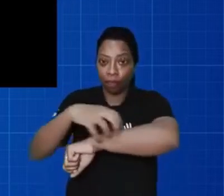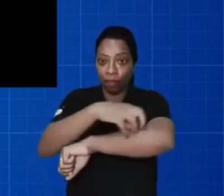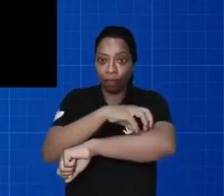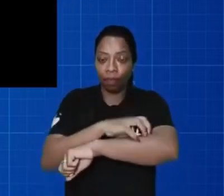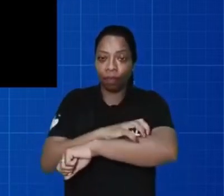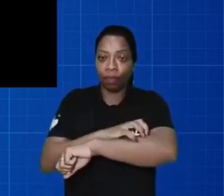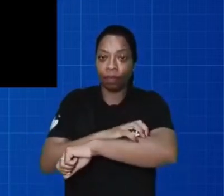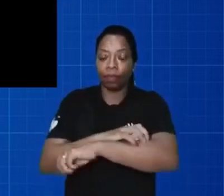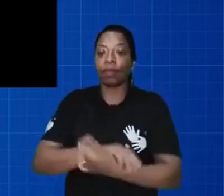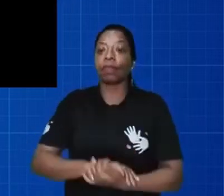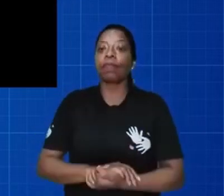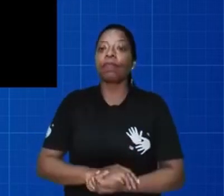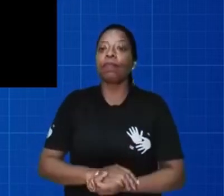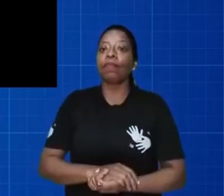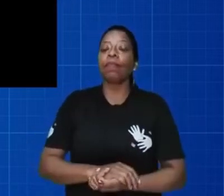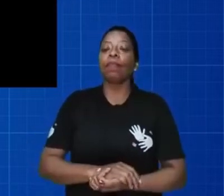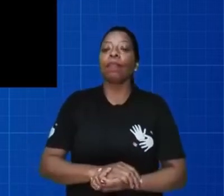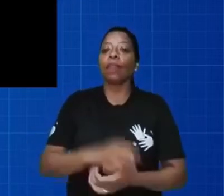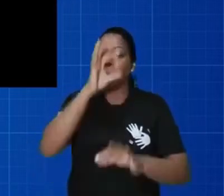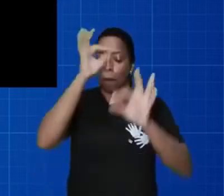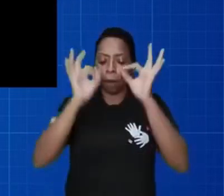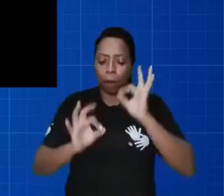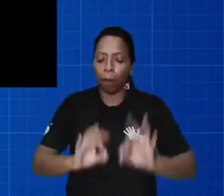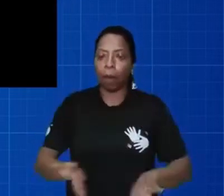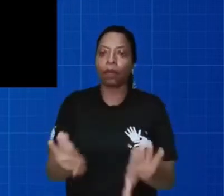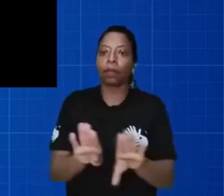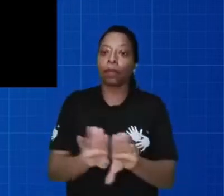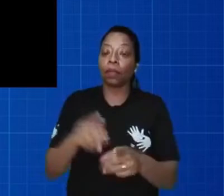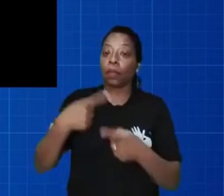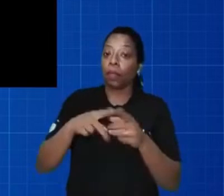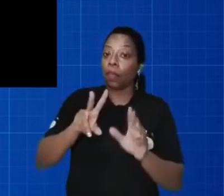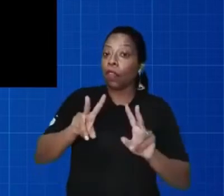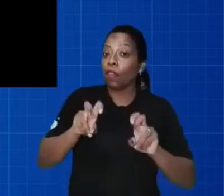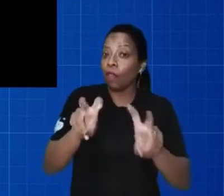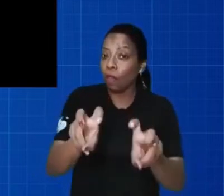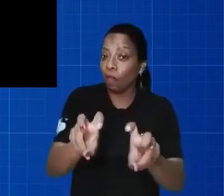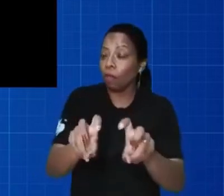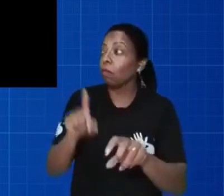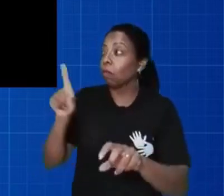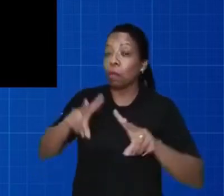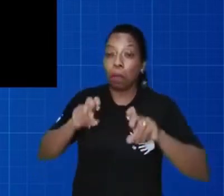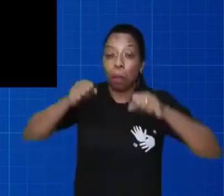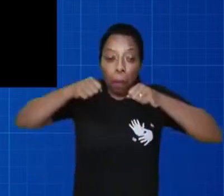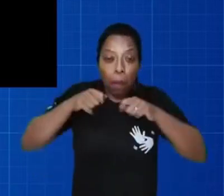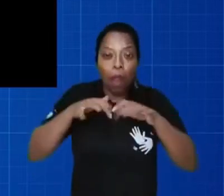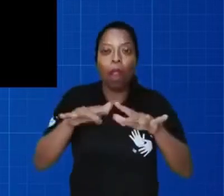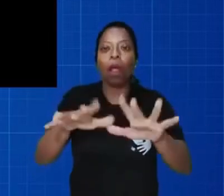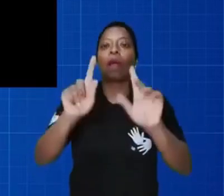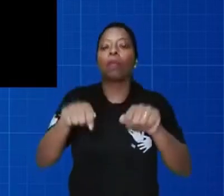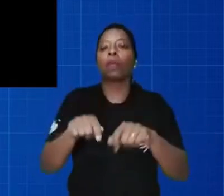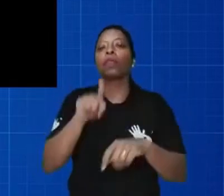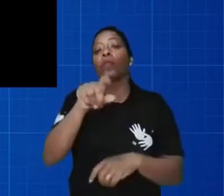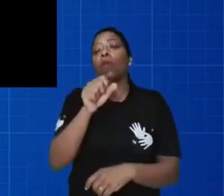do mundo. A transmissão é por aerosol, então quando tosse ou espirra, e ele fica ativo no ar por 2